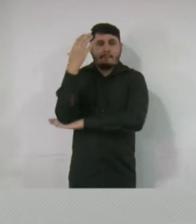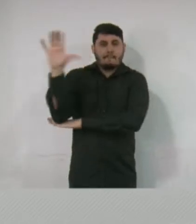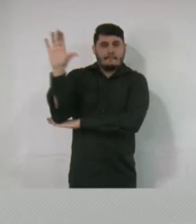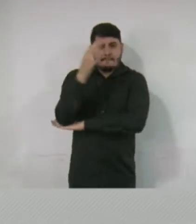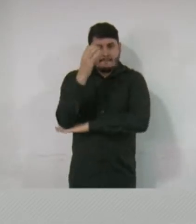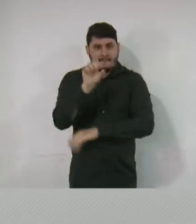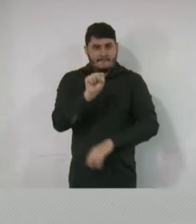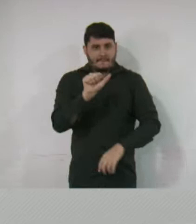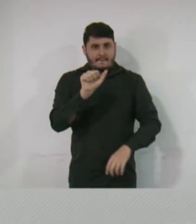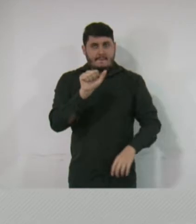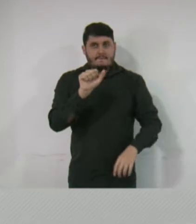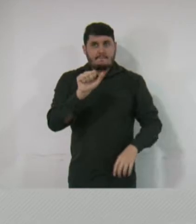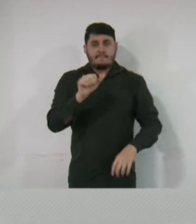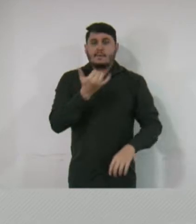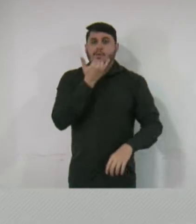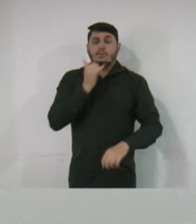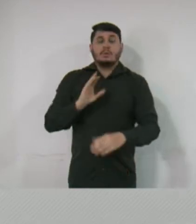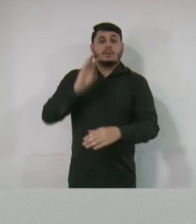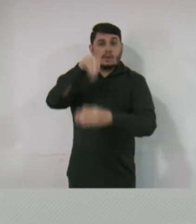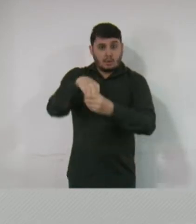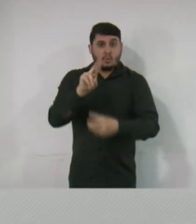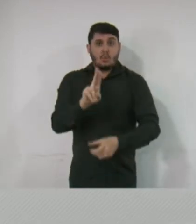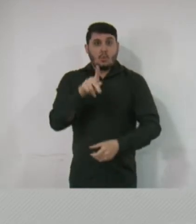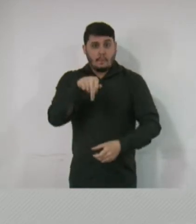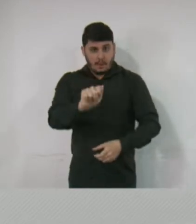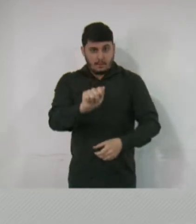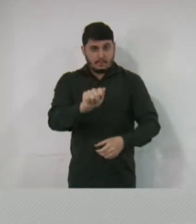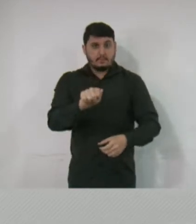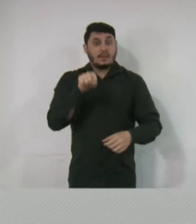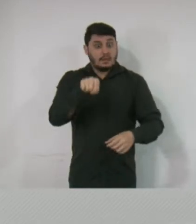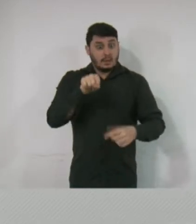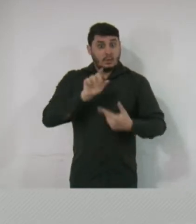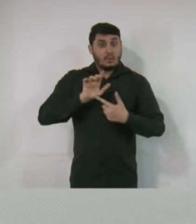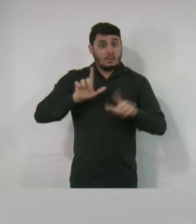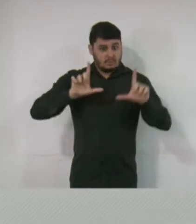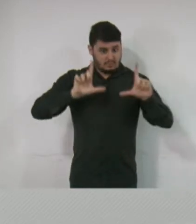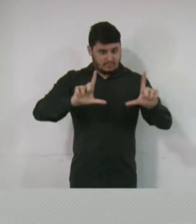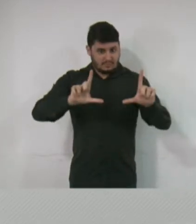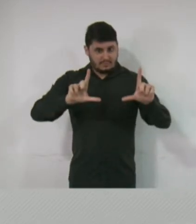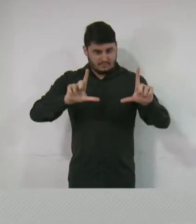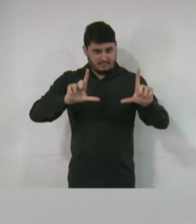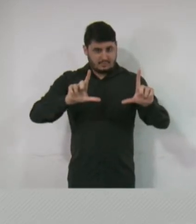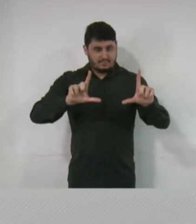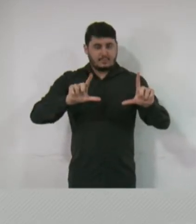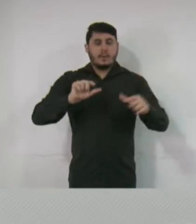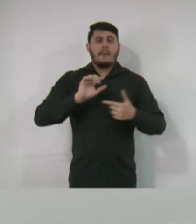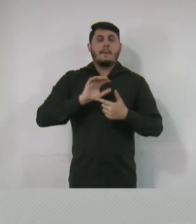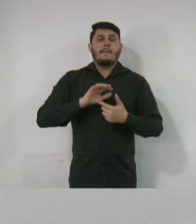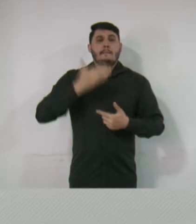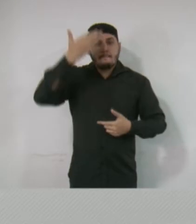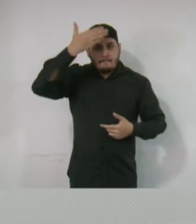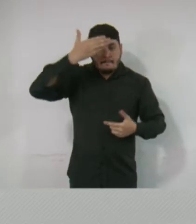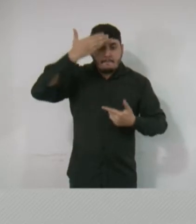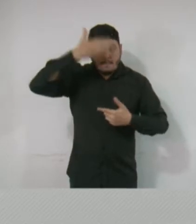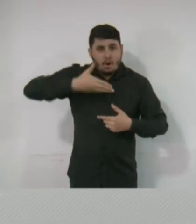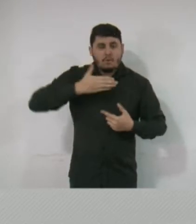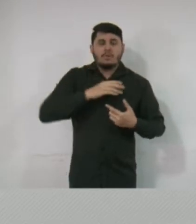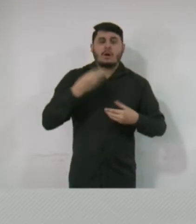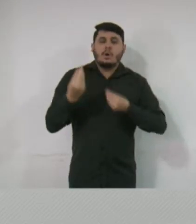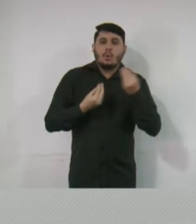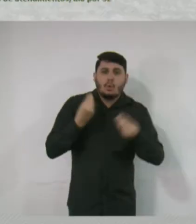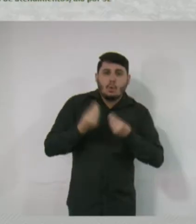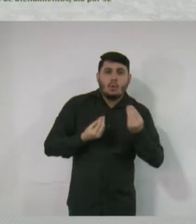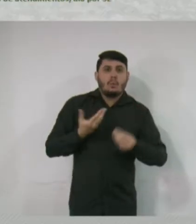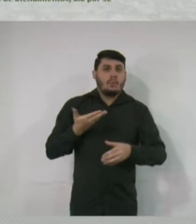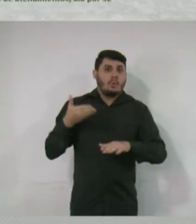de atendimentos, aqui esse quadro que mostra todas as UPAs, não é um aumento de atendimento de doenças mais graves,